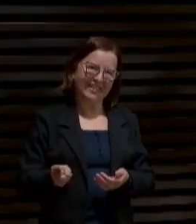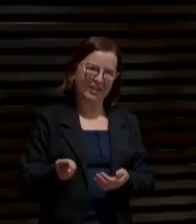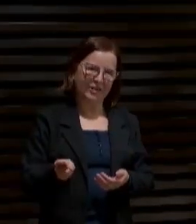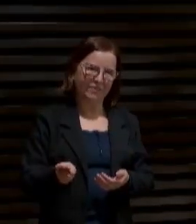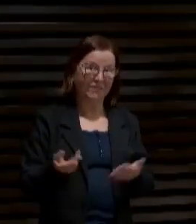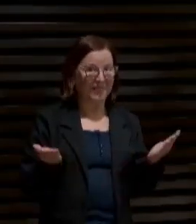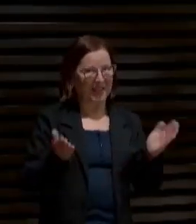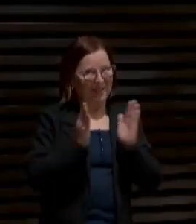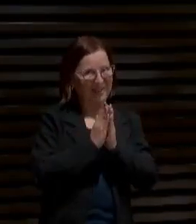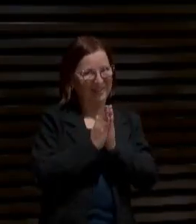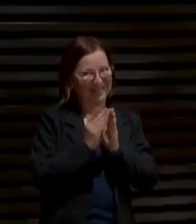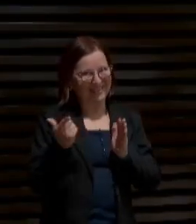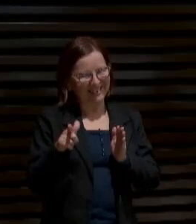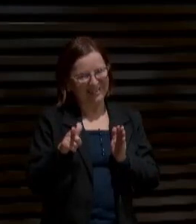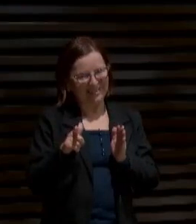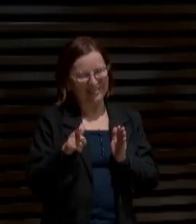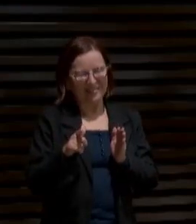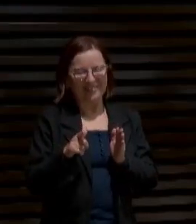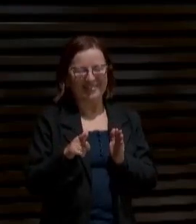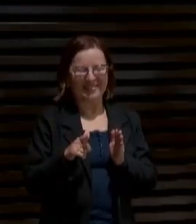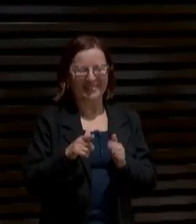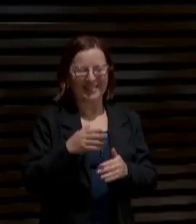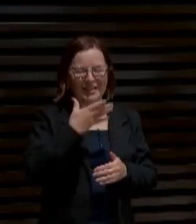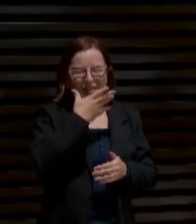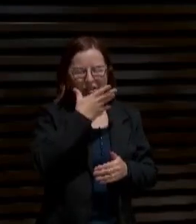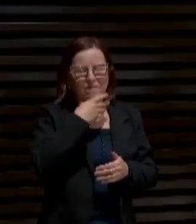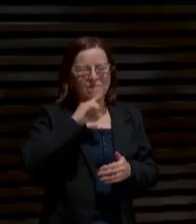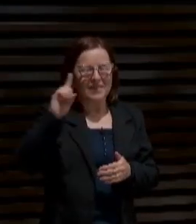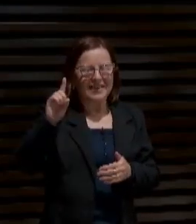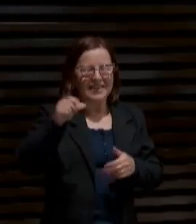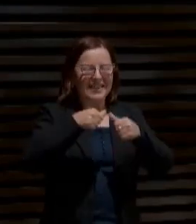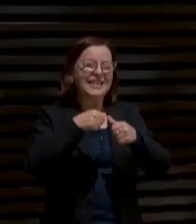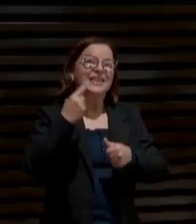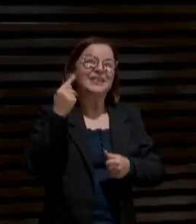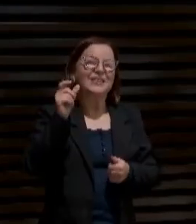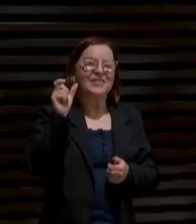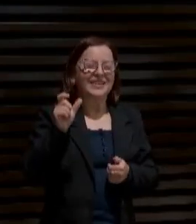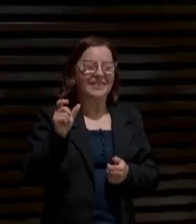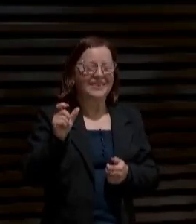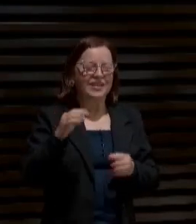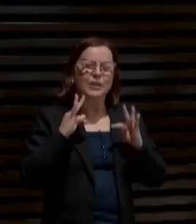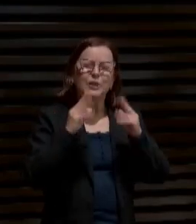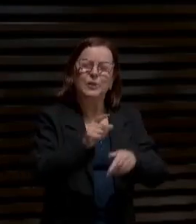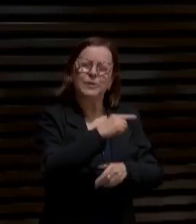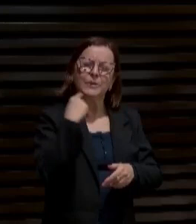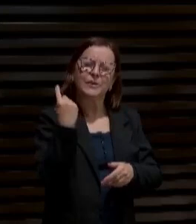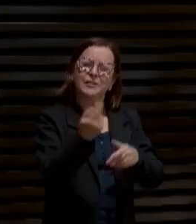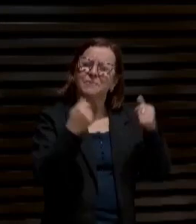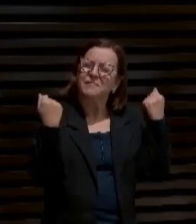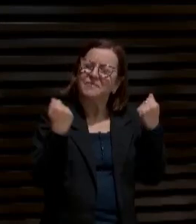vamos orar mais uma vez Oi paizinho Essa é a tua palavra e todos nós aqui somos